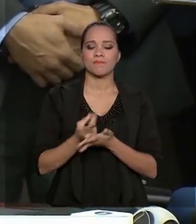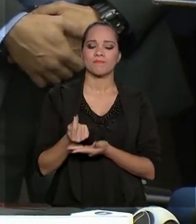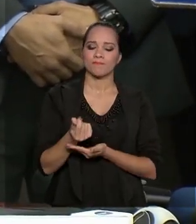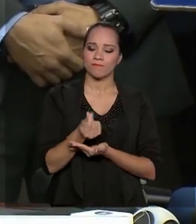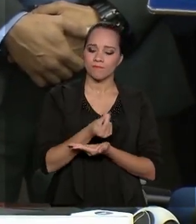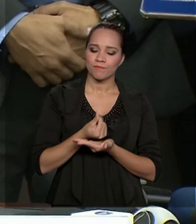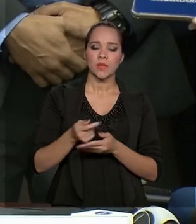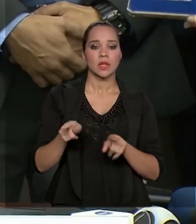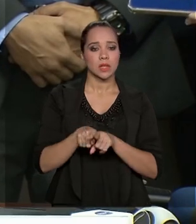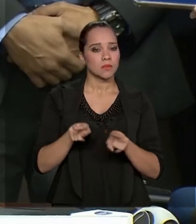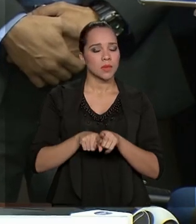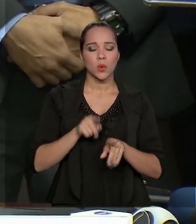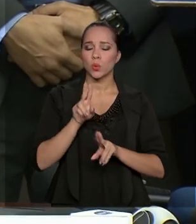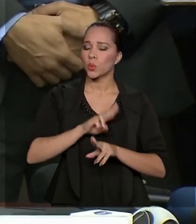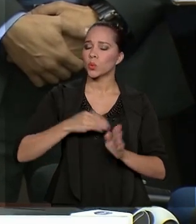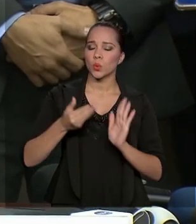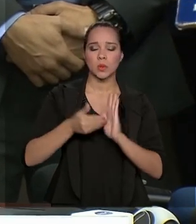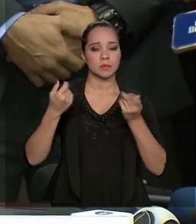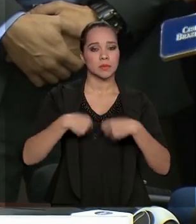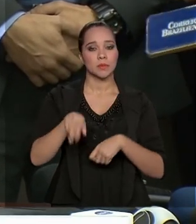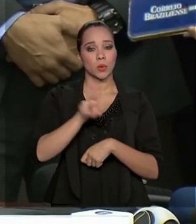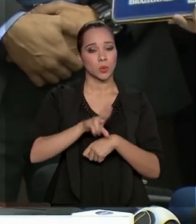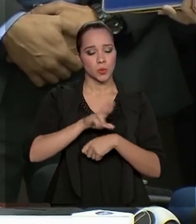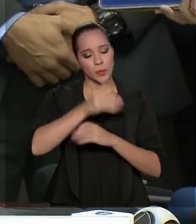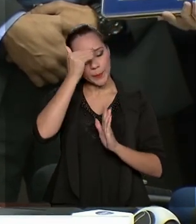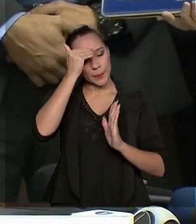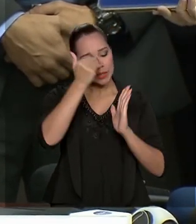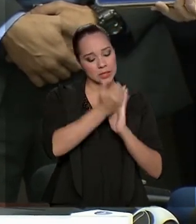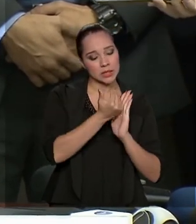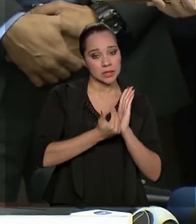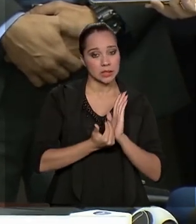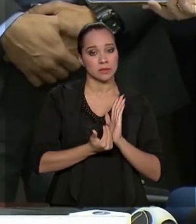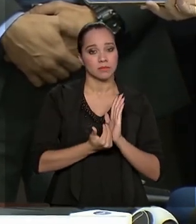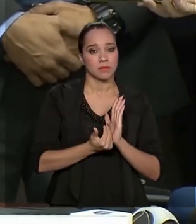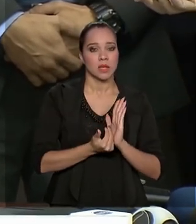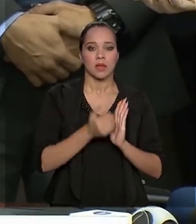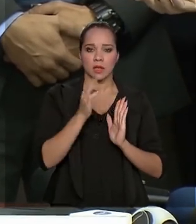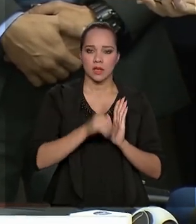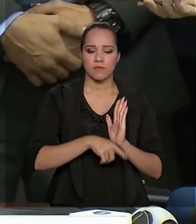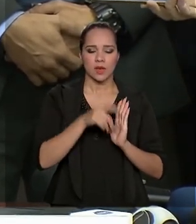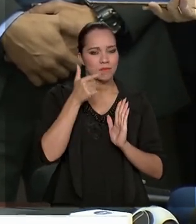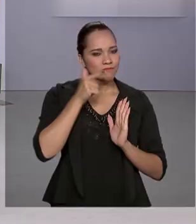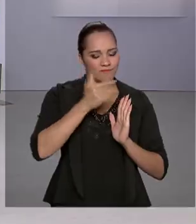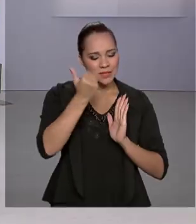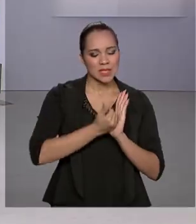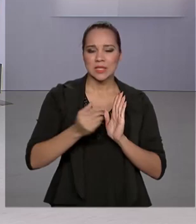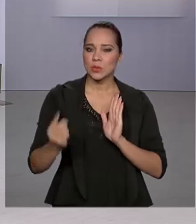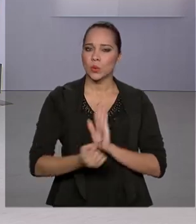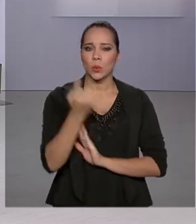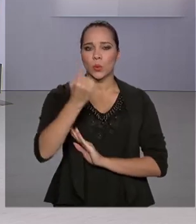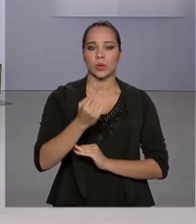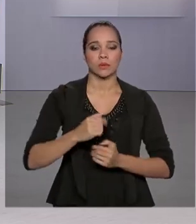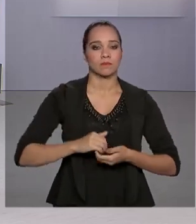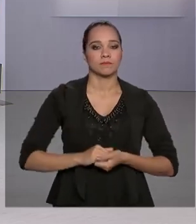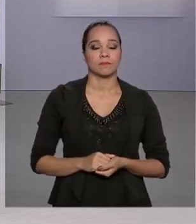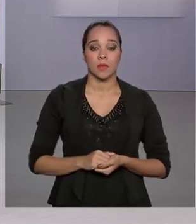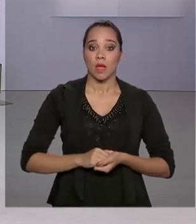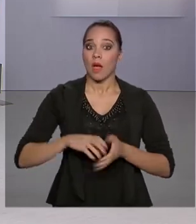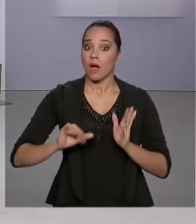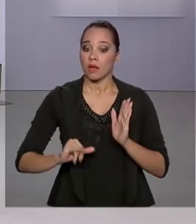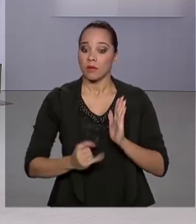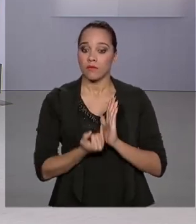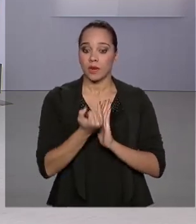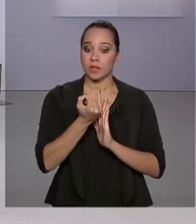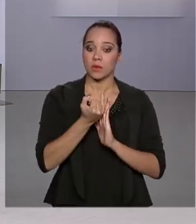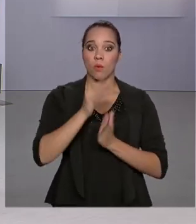os meios para cumprir a missão. Mas ela será cumprida de forma ímpar. A inflação oficial